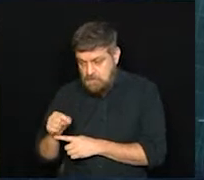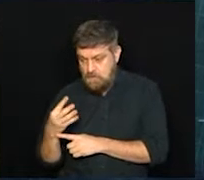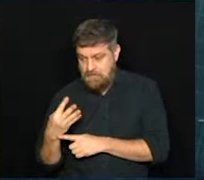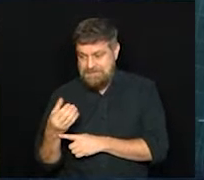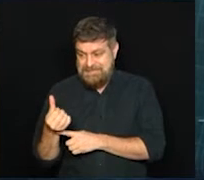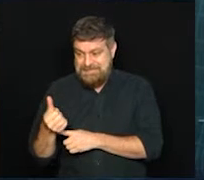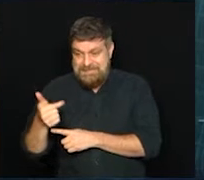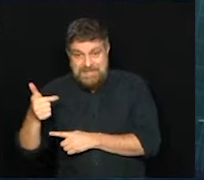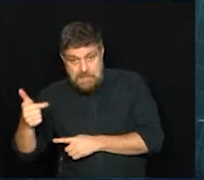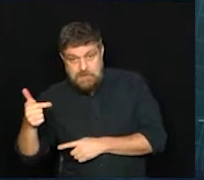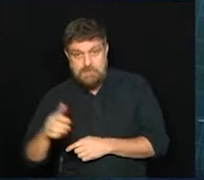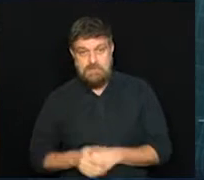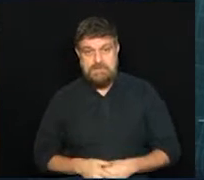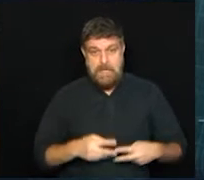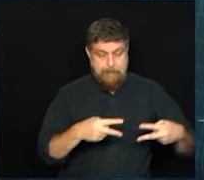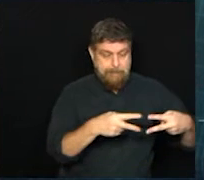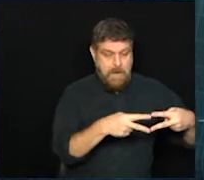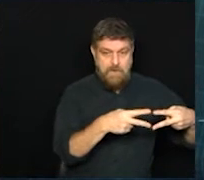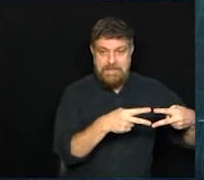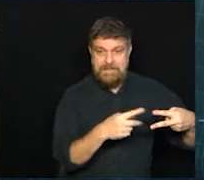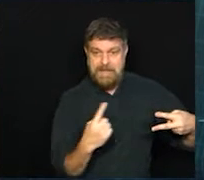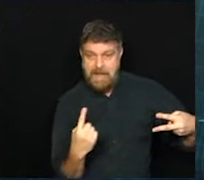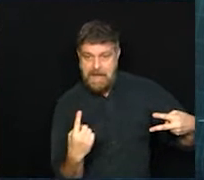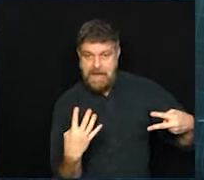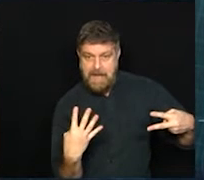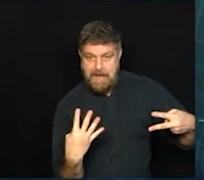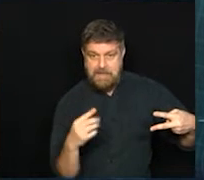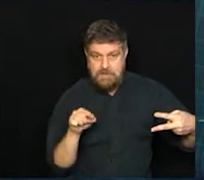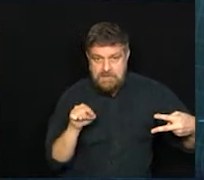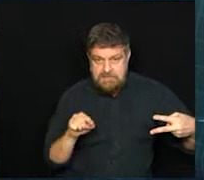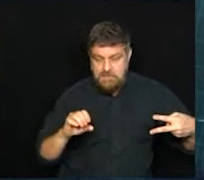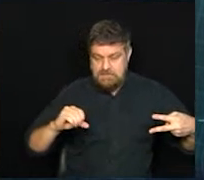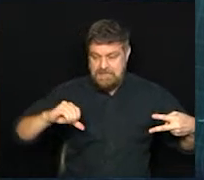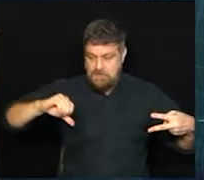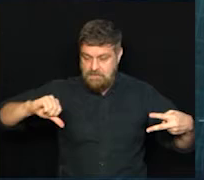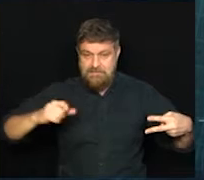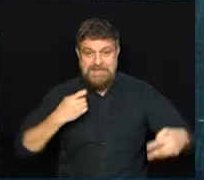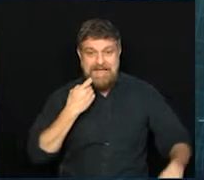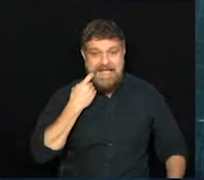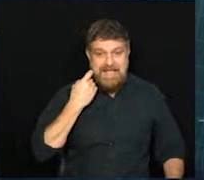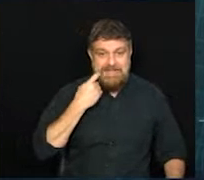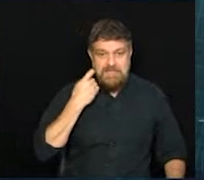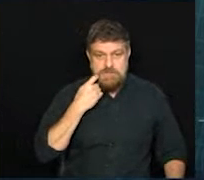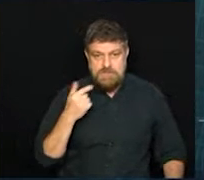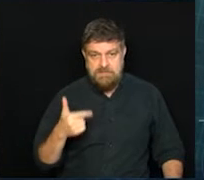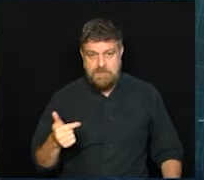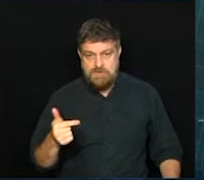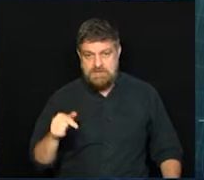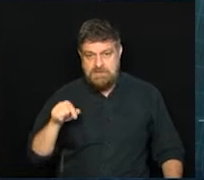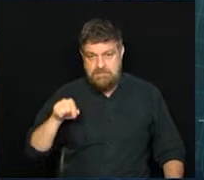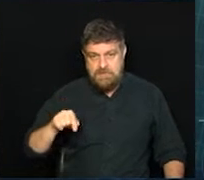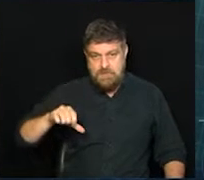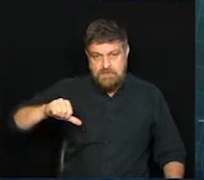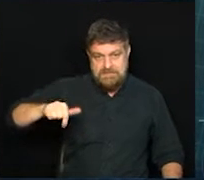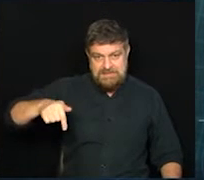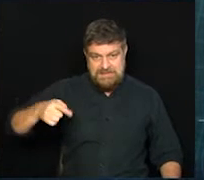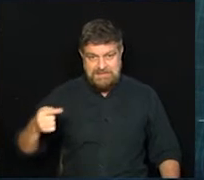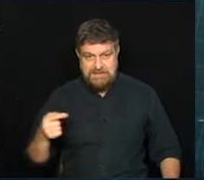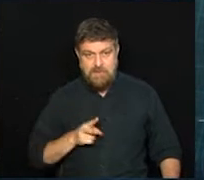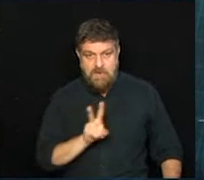18.462 casos, Paulínia 14.090, Itatiba 12.971,